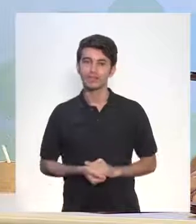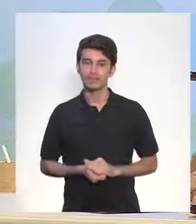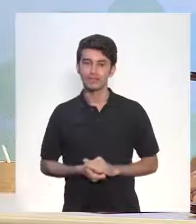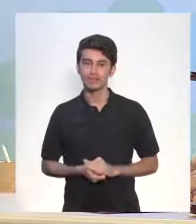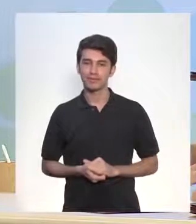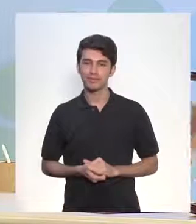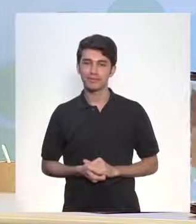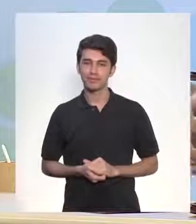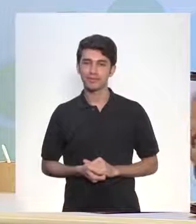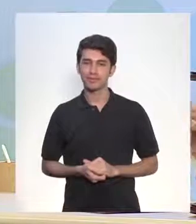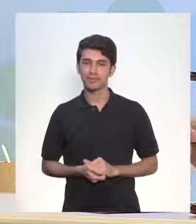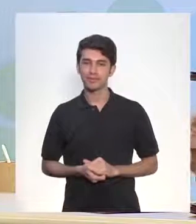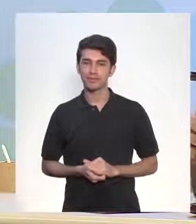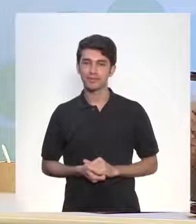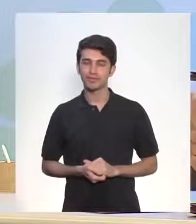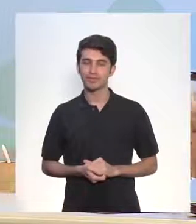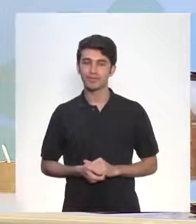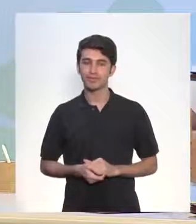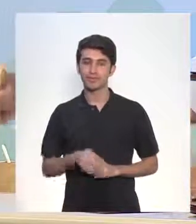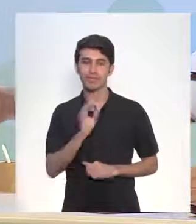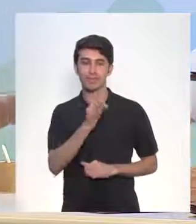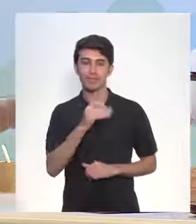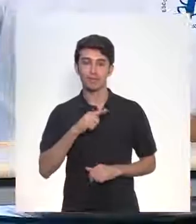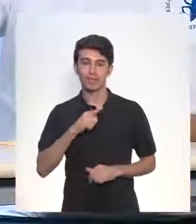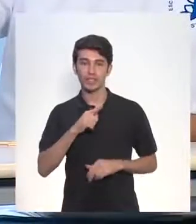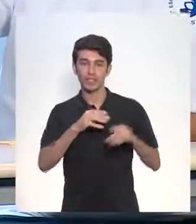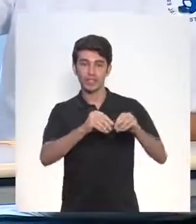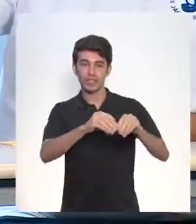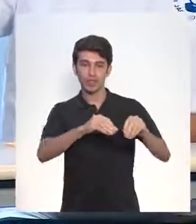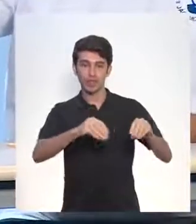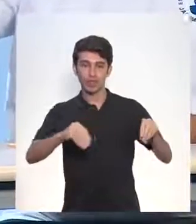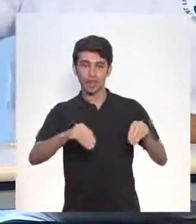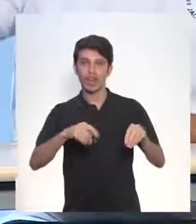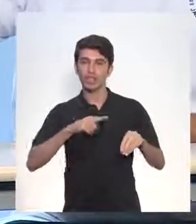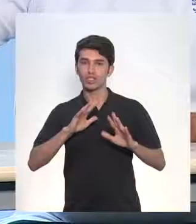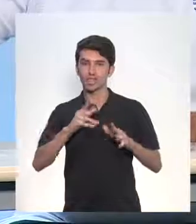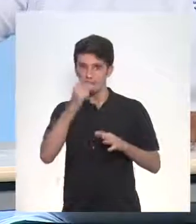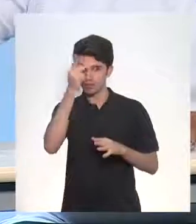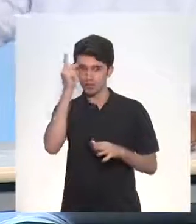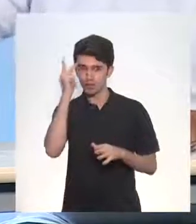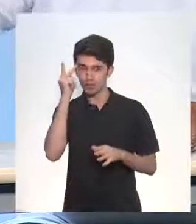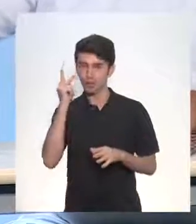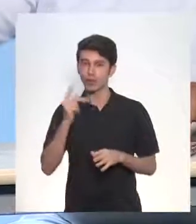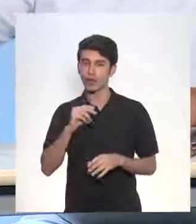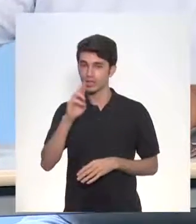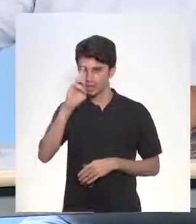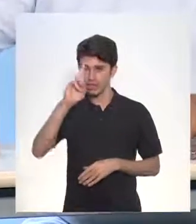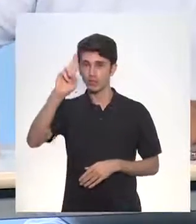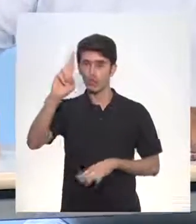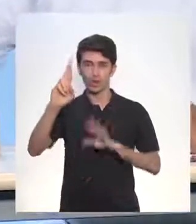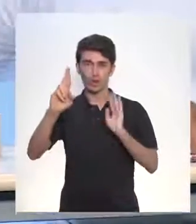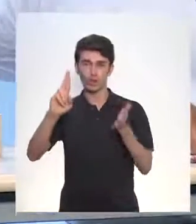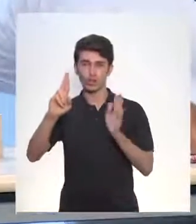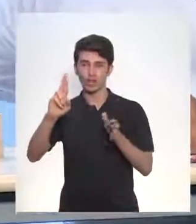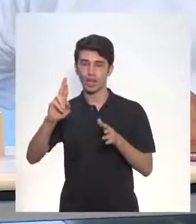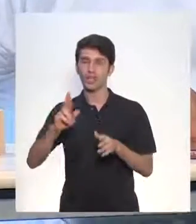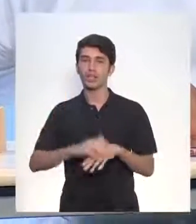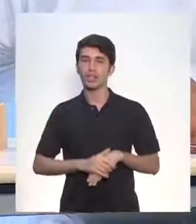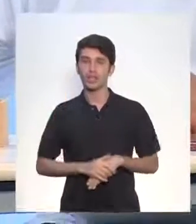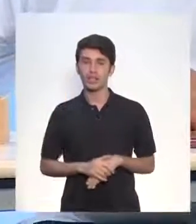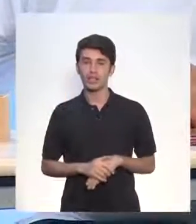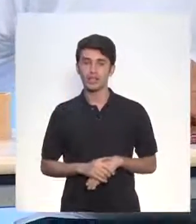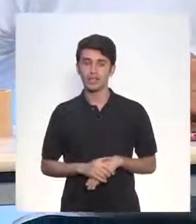gente nesses feudos. Eu tinha as terras já todas com donos, a gente tinha estados povoados e